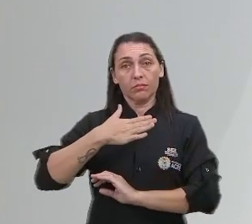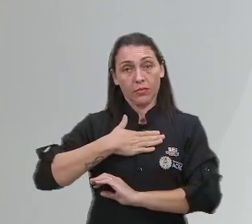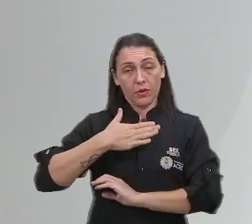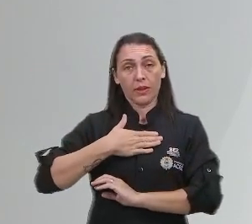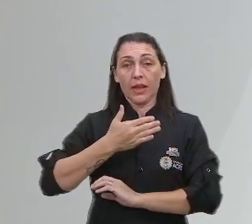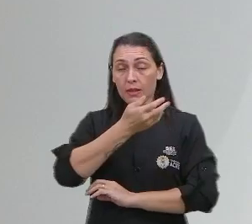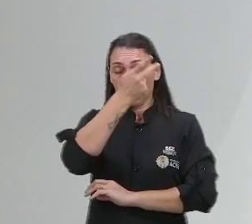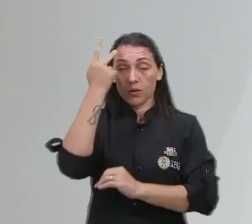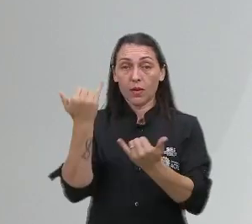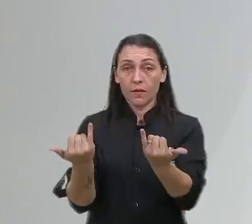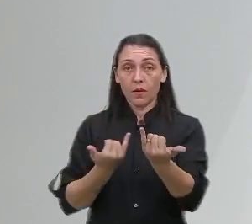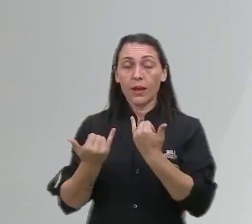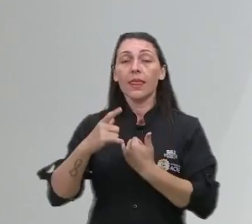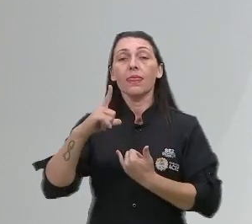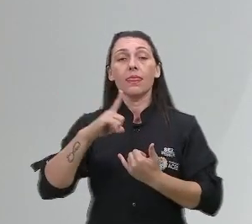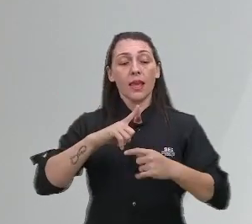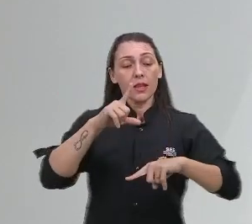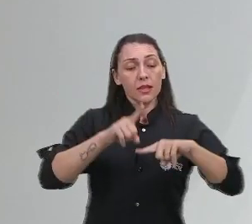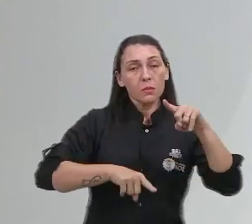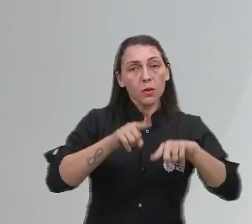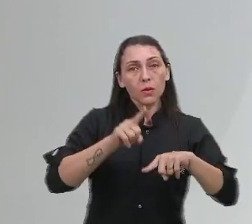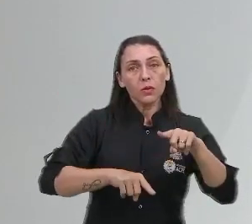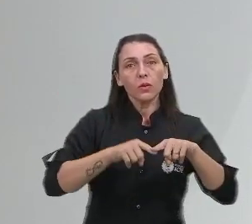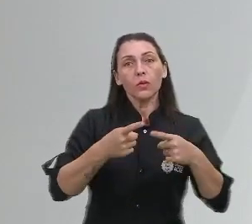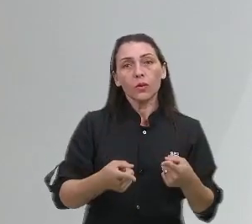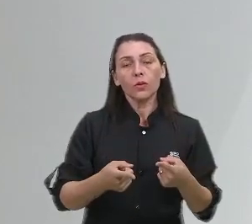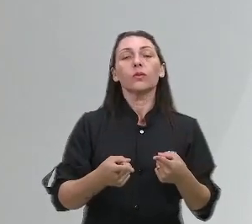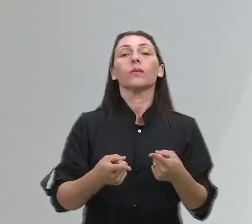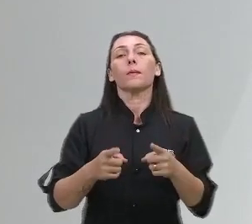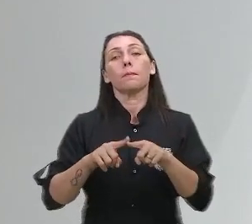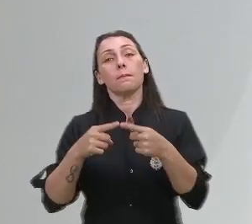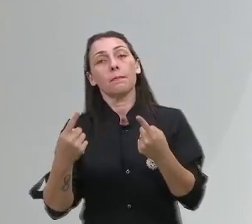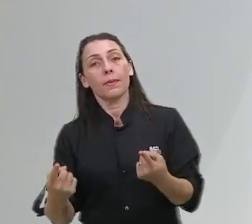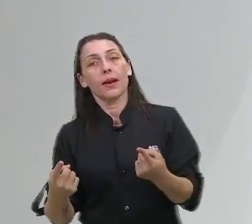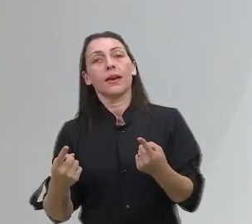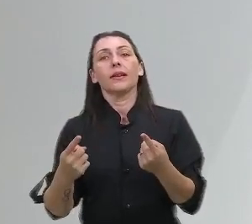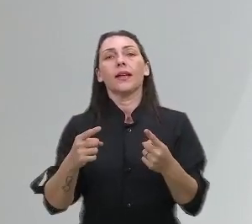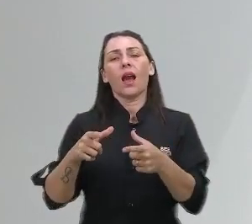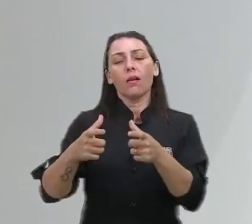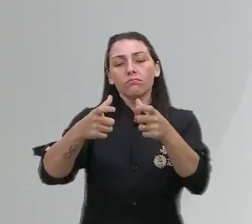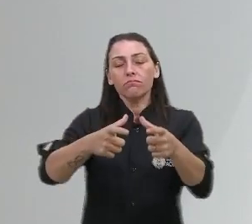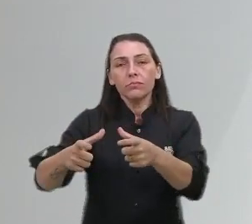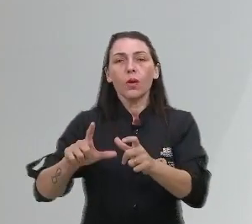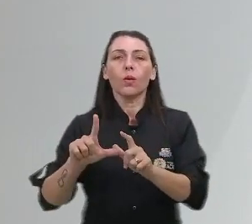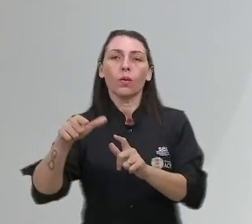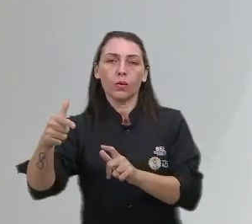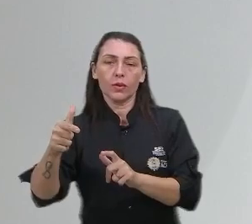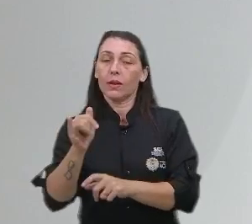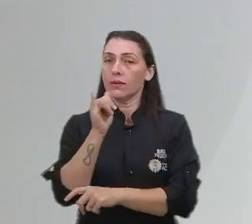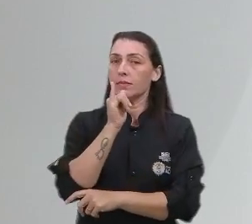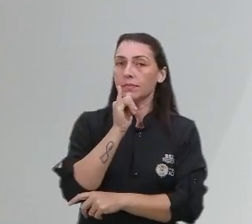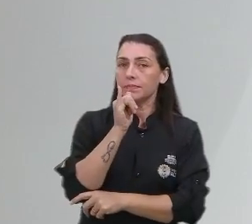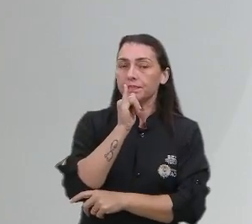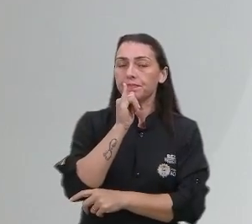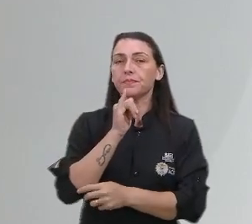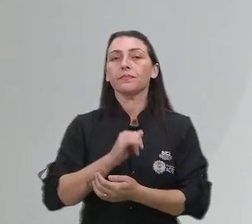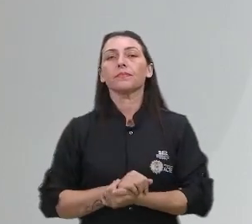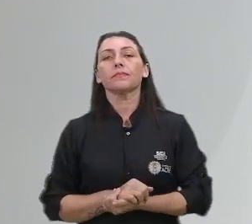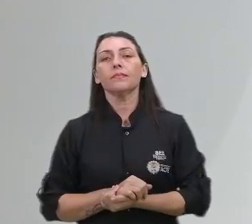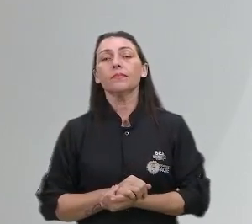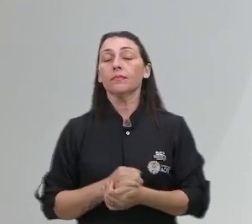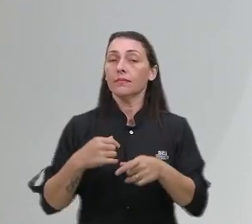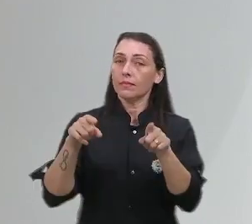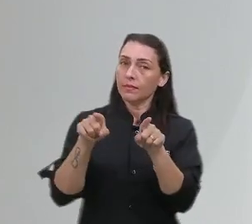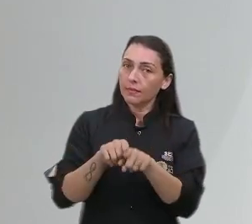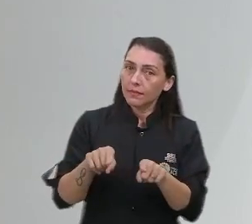pessoas informarem, tem esse produto em determinado mercado X ou Y. Então, isso é um exemplo.